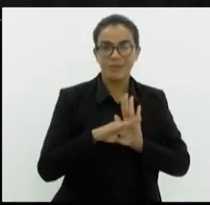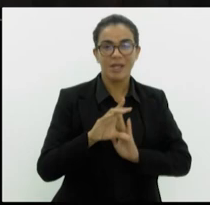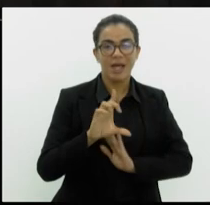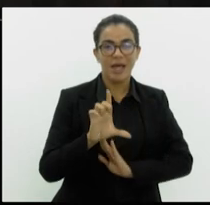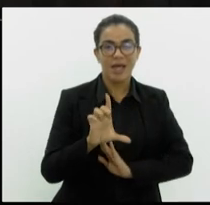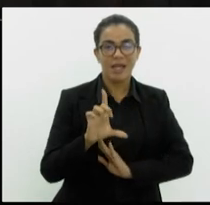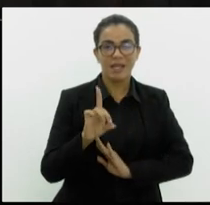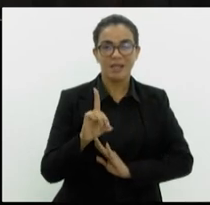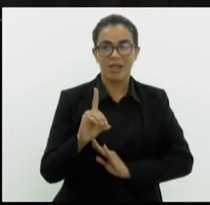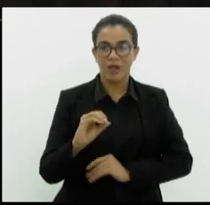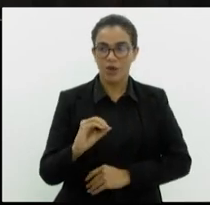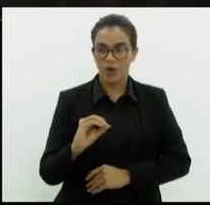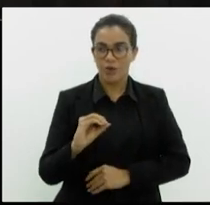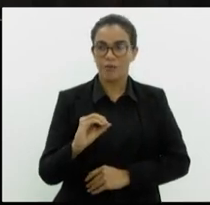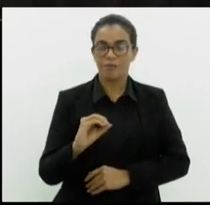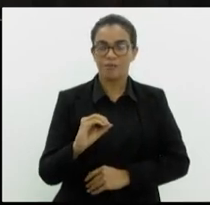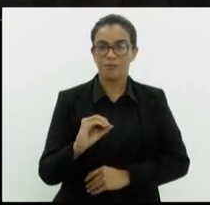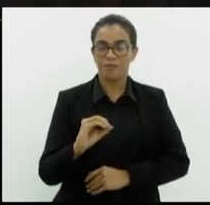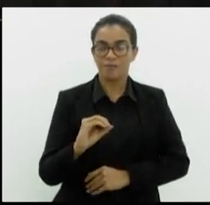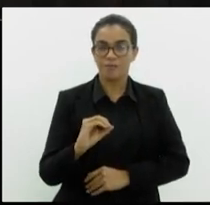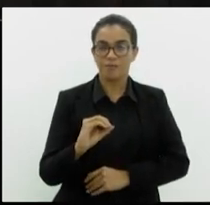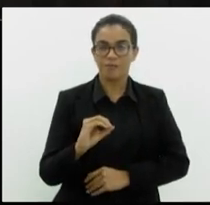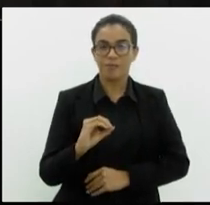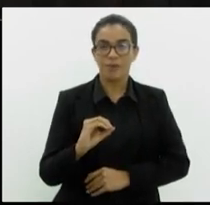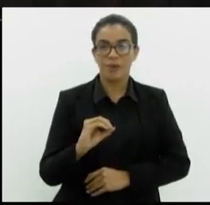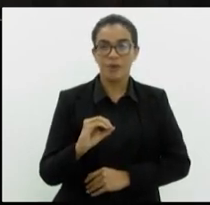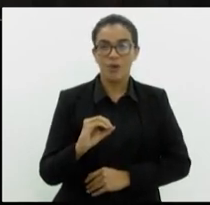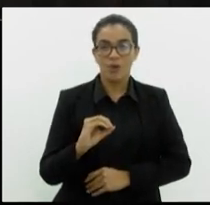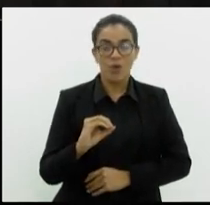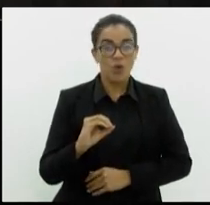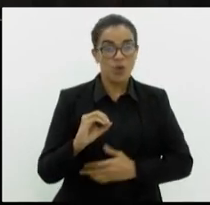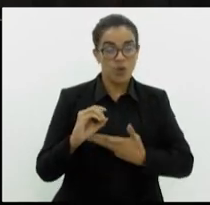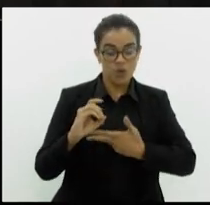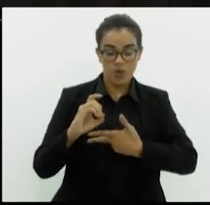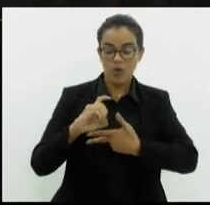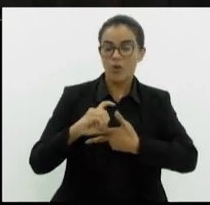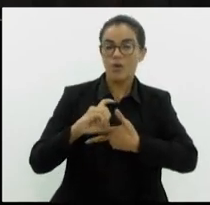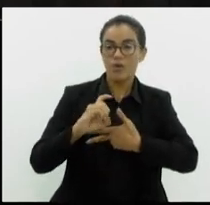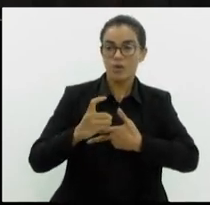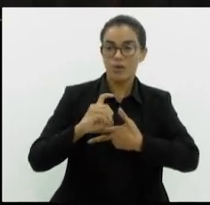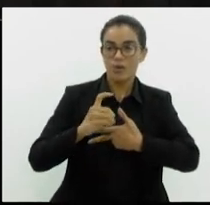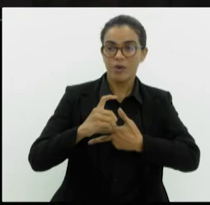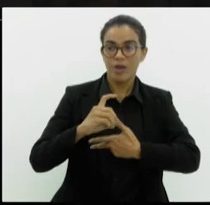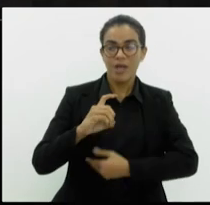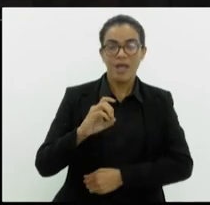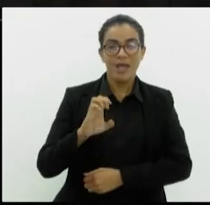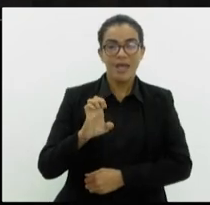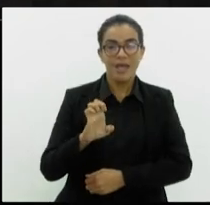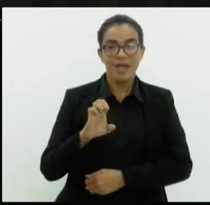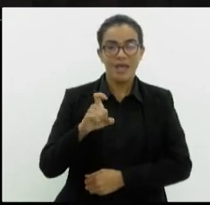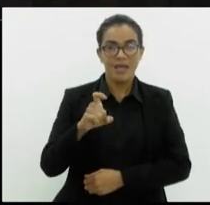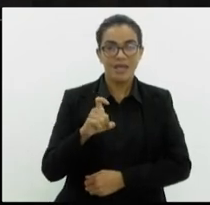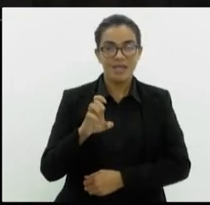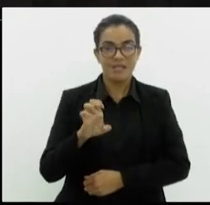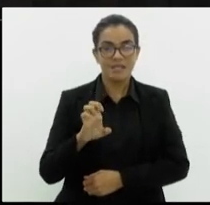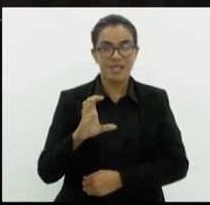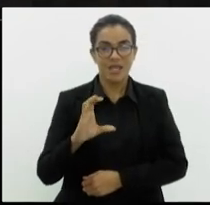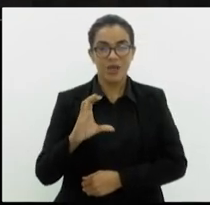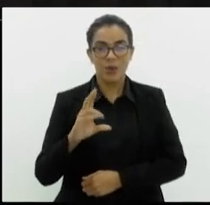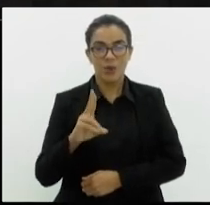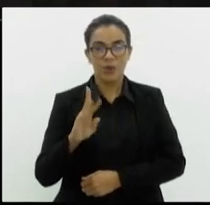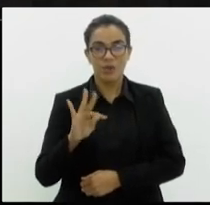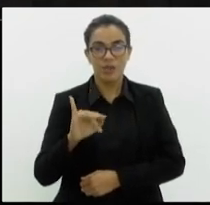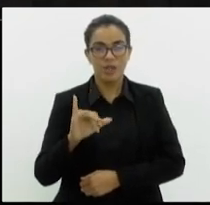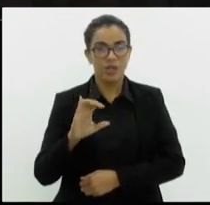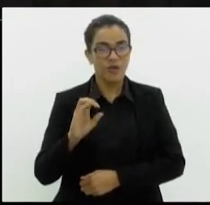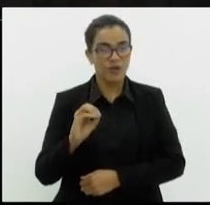porque, além disso, o Poder Executivo ainda não pagou o que